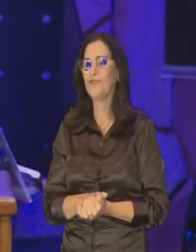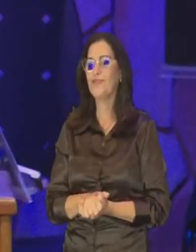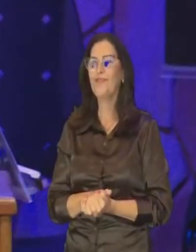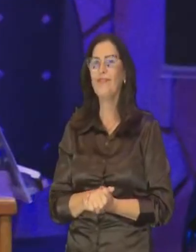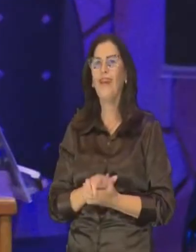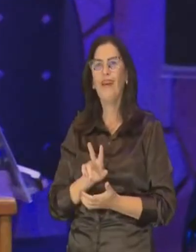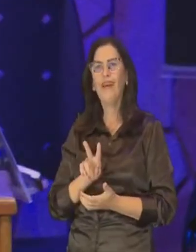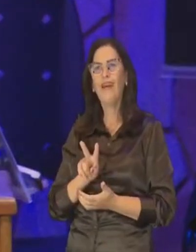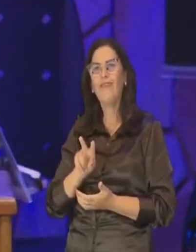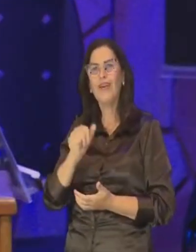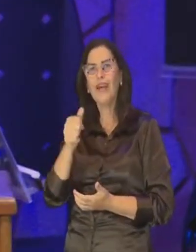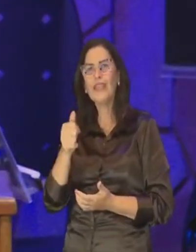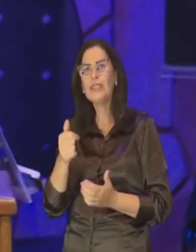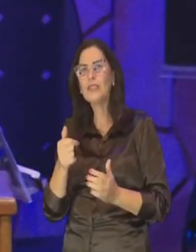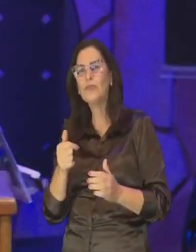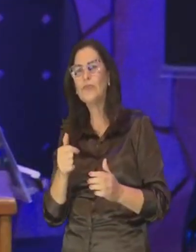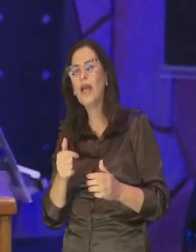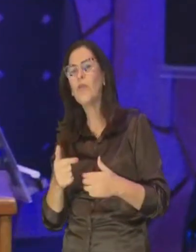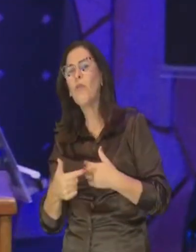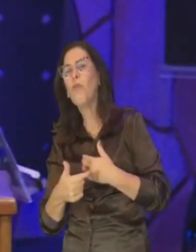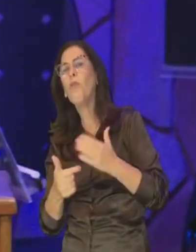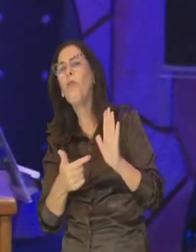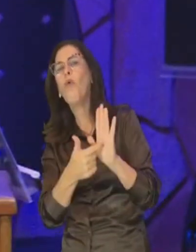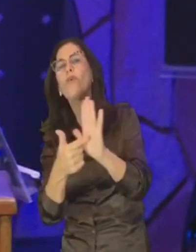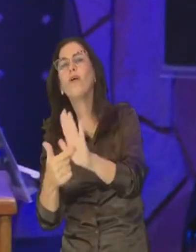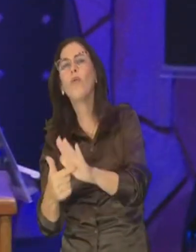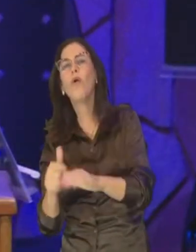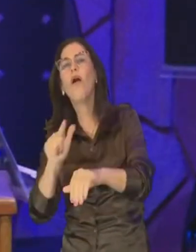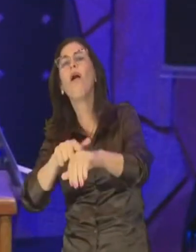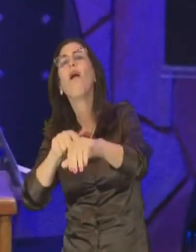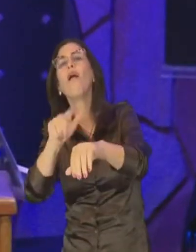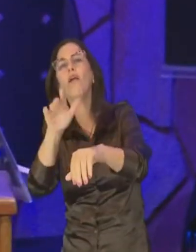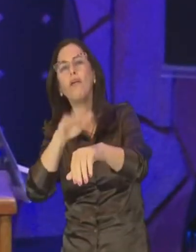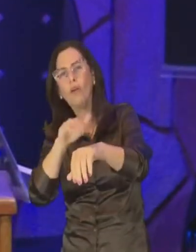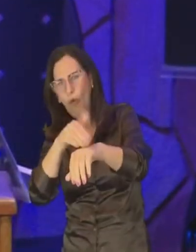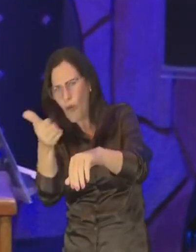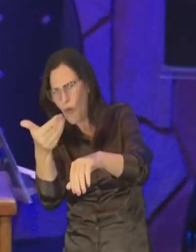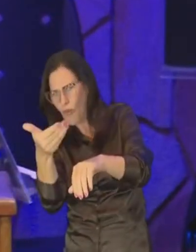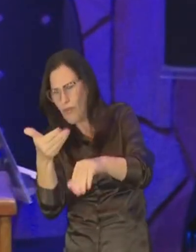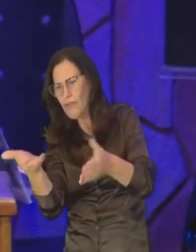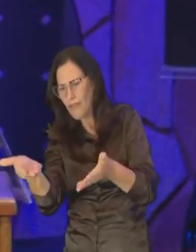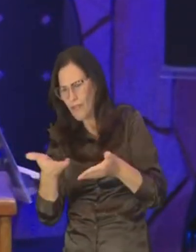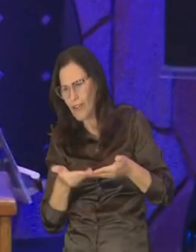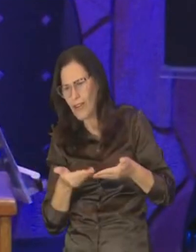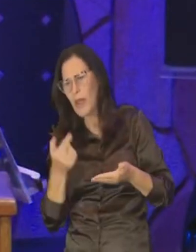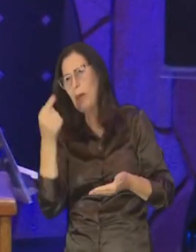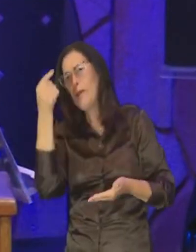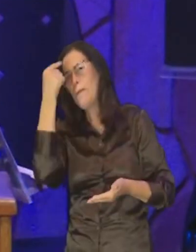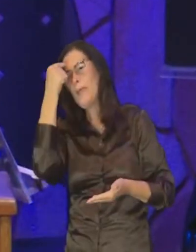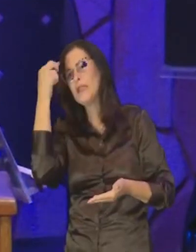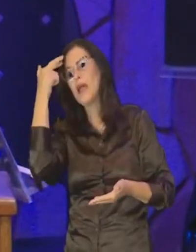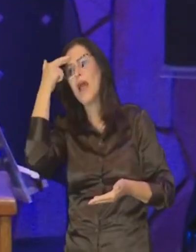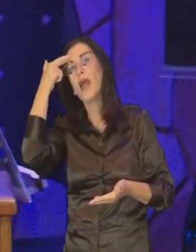vai cutucar o povo, vai convidar o povo a uma reflexão,